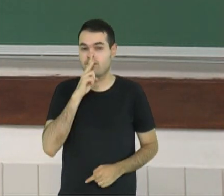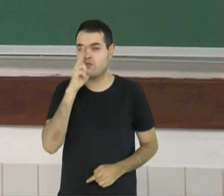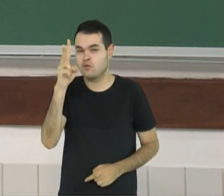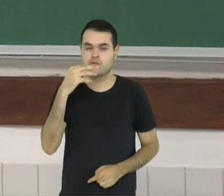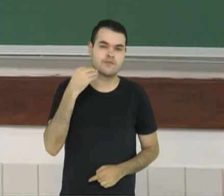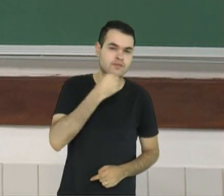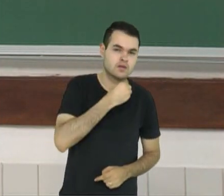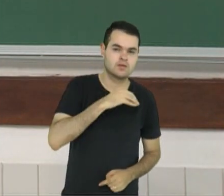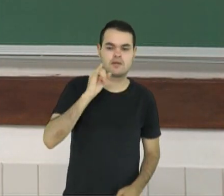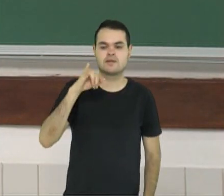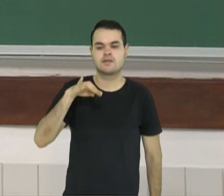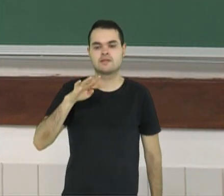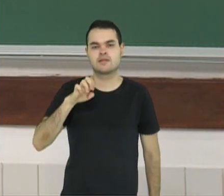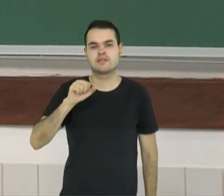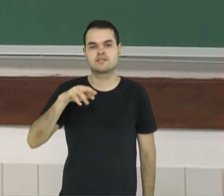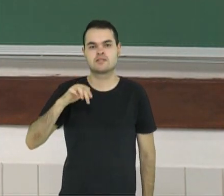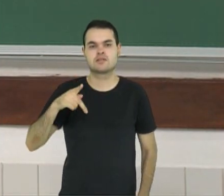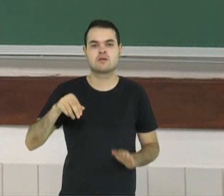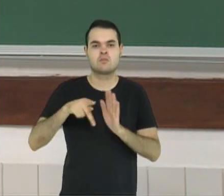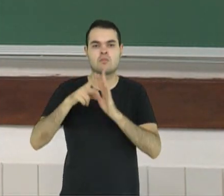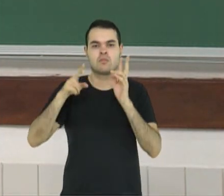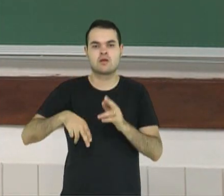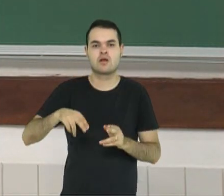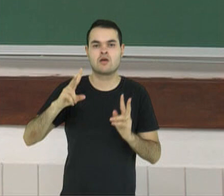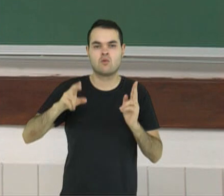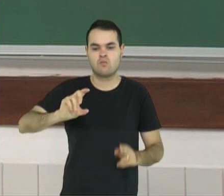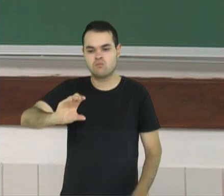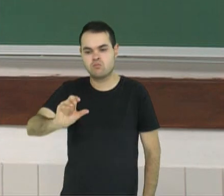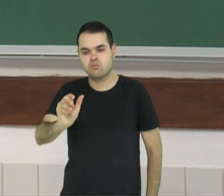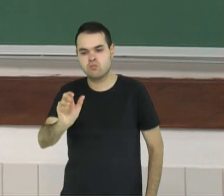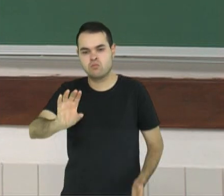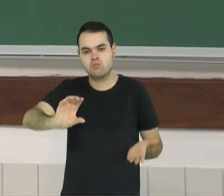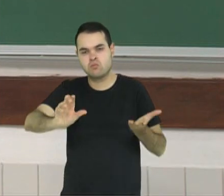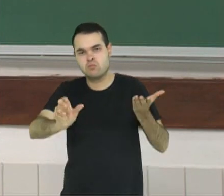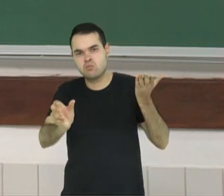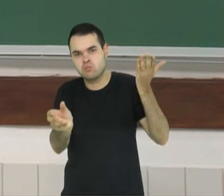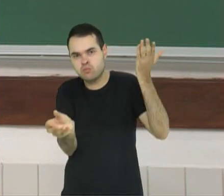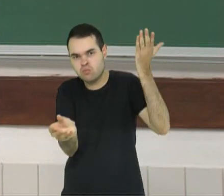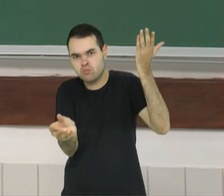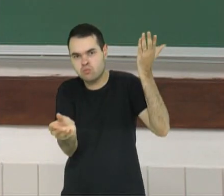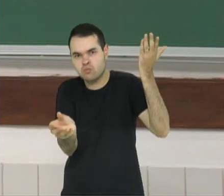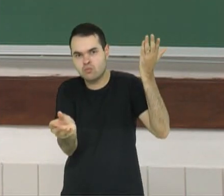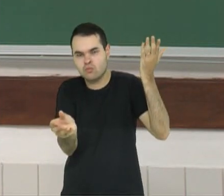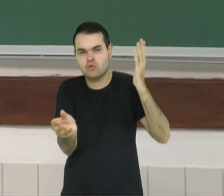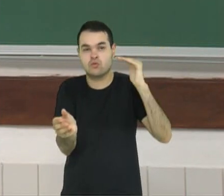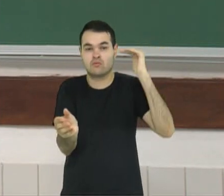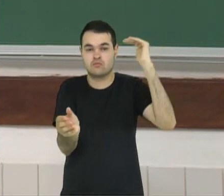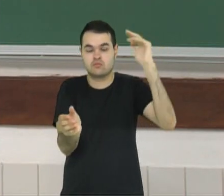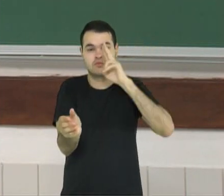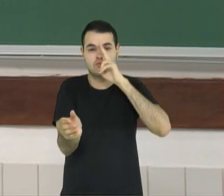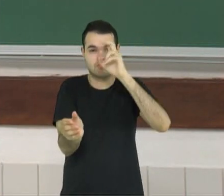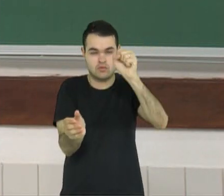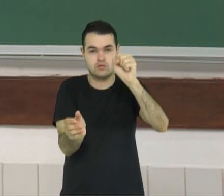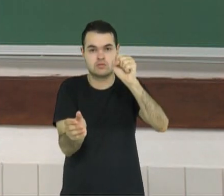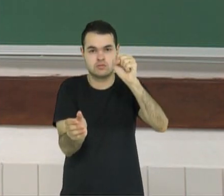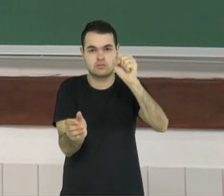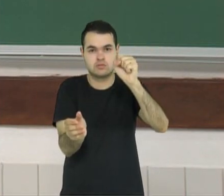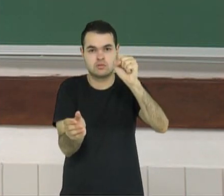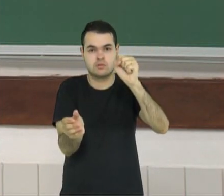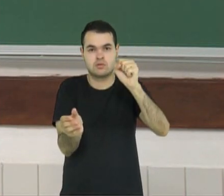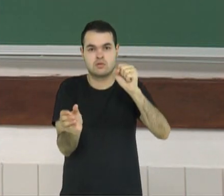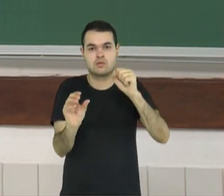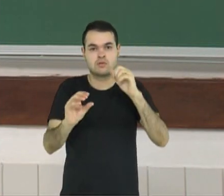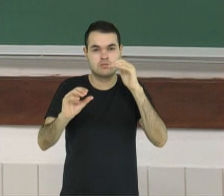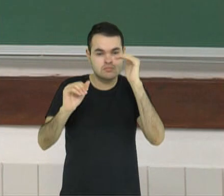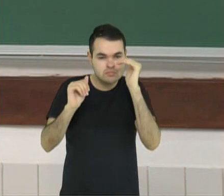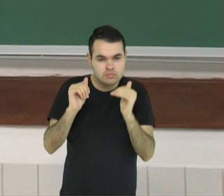importante. Intensidade é quase a mesma coisa que volume, porque eu tenho uma nota dó, ela pode ser uma nota forte, que eu posso ouvir lá daqui a 3 quadras, uma nota